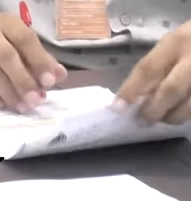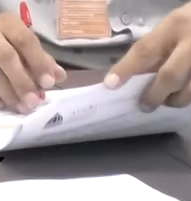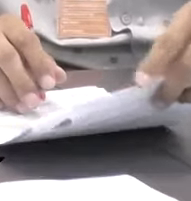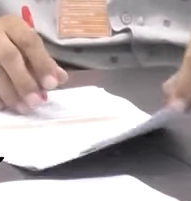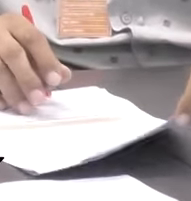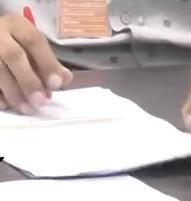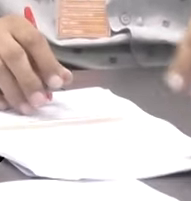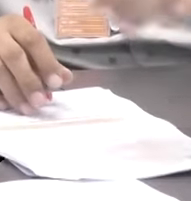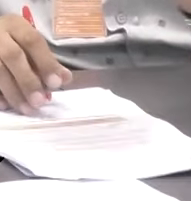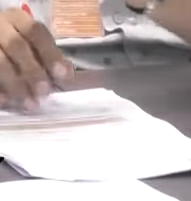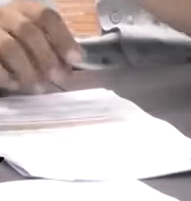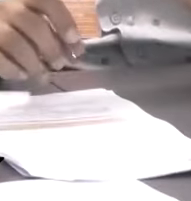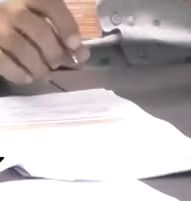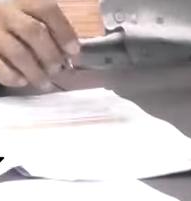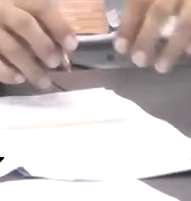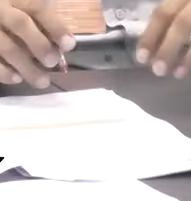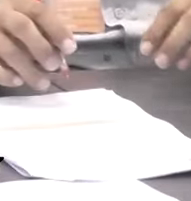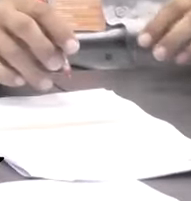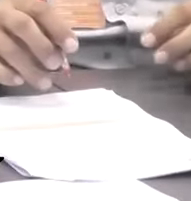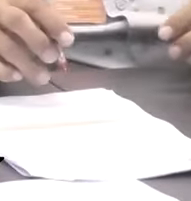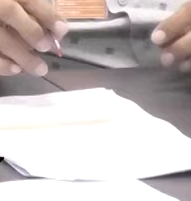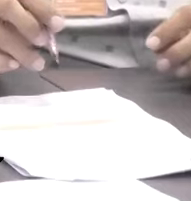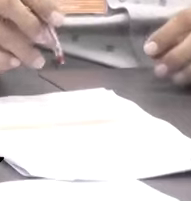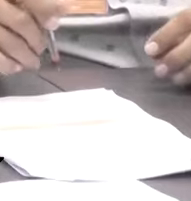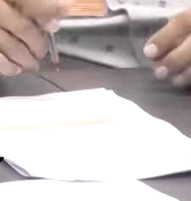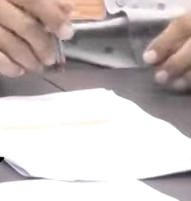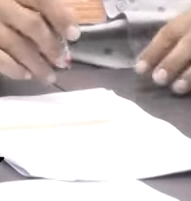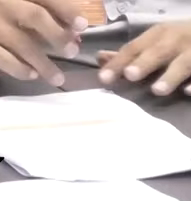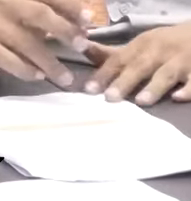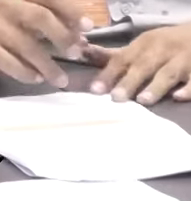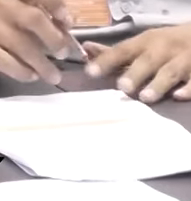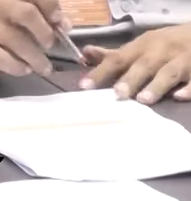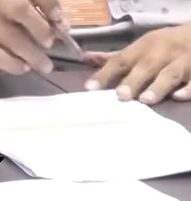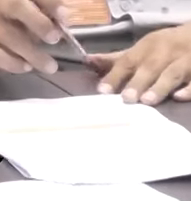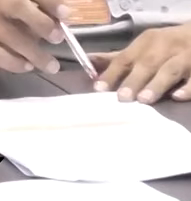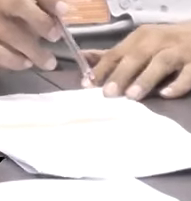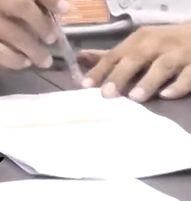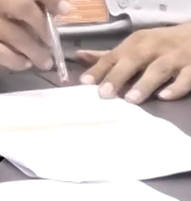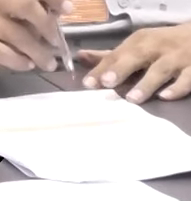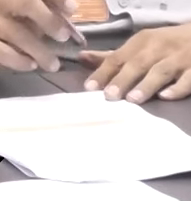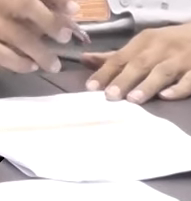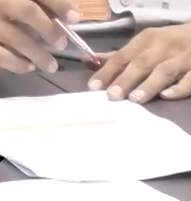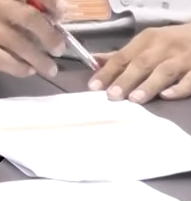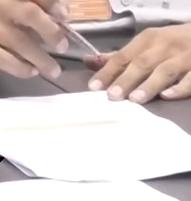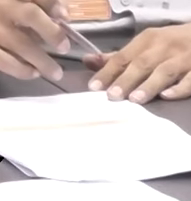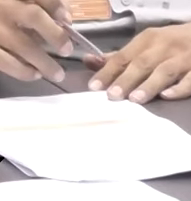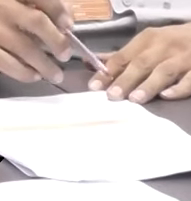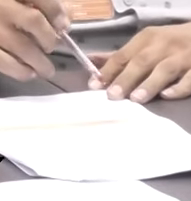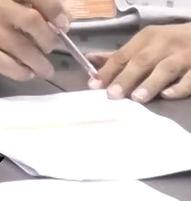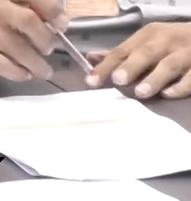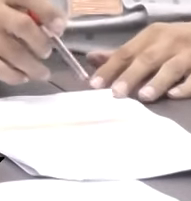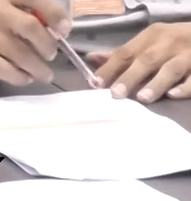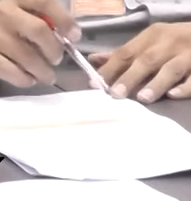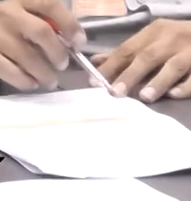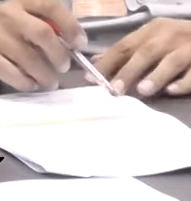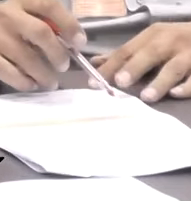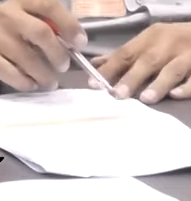29, propaganda comercial. Artigo 220... Manifestação do pensamento,